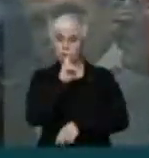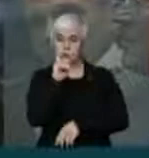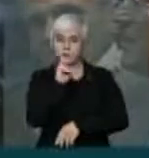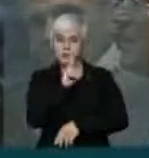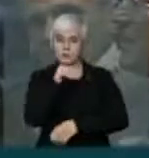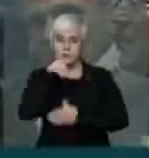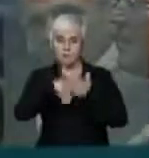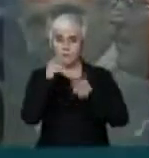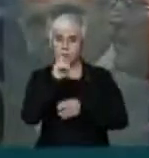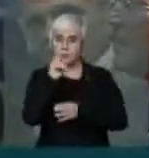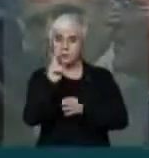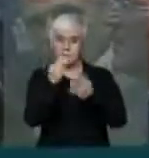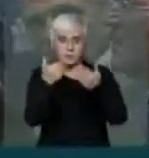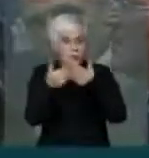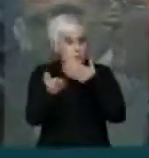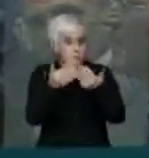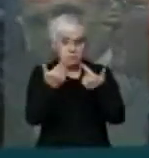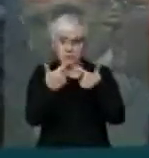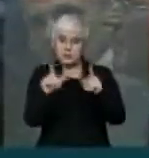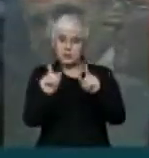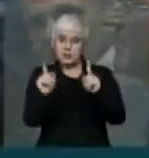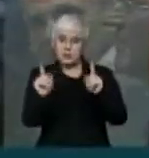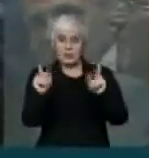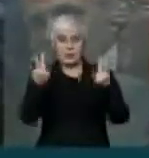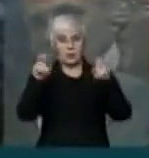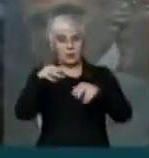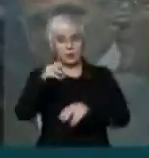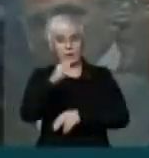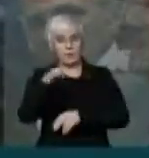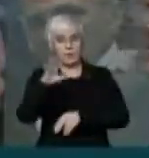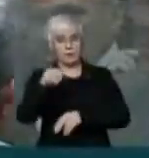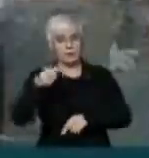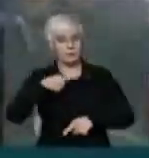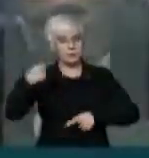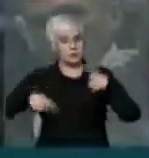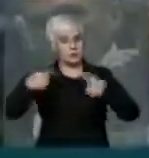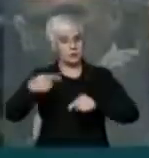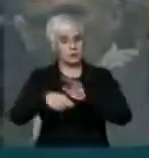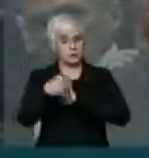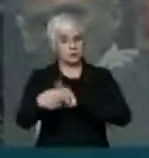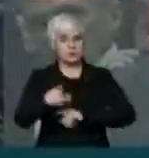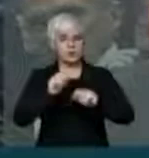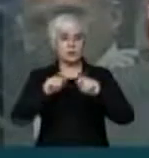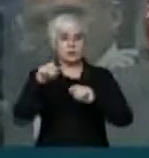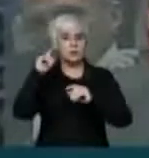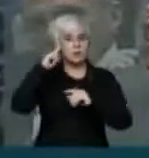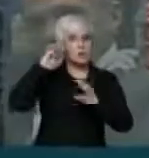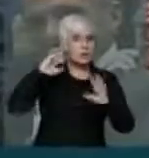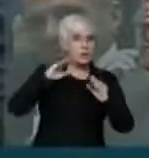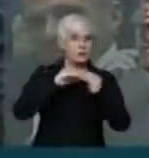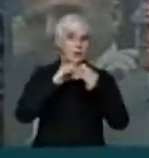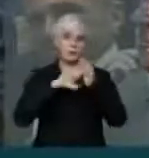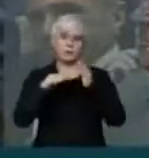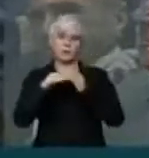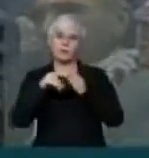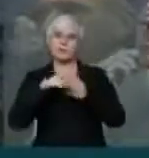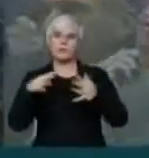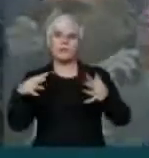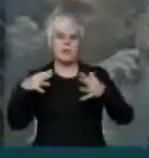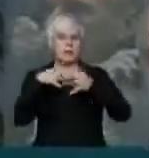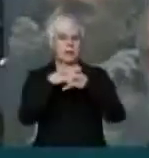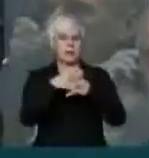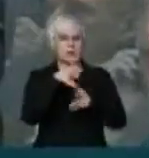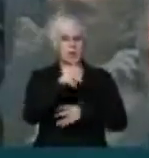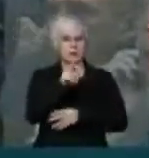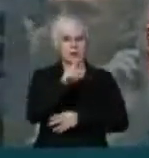em votar urgência. No mérito, nós iremos discutir aqui aquilo que é de entendimento de todos. Há uma divergência entre PROS e